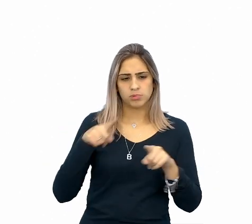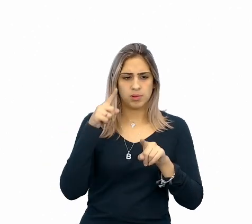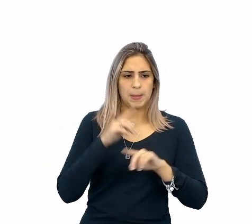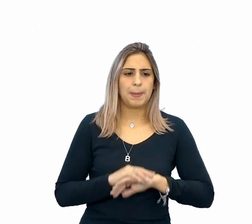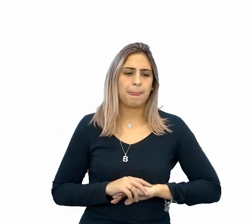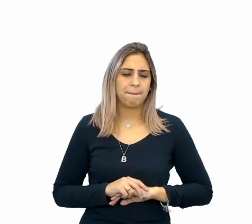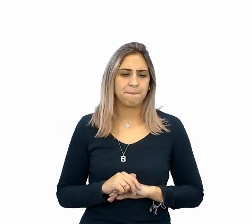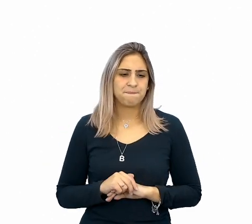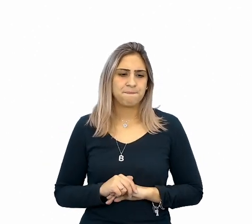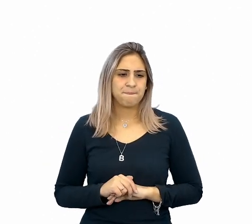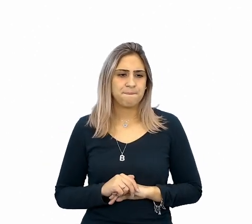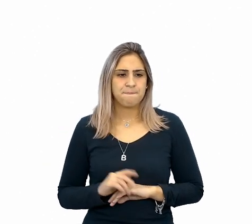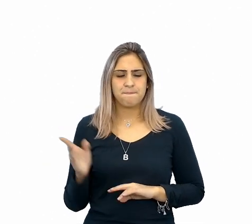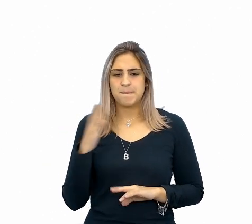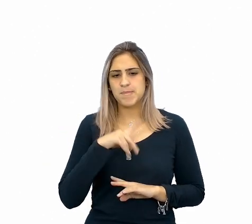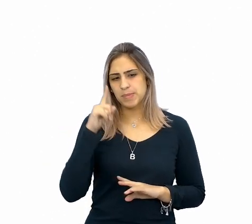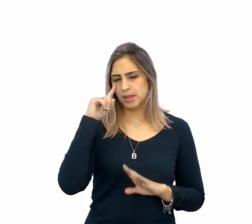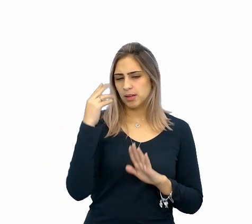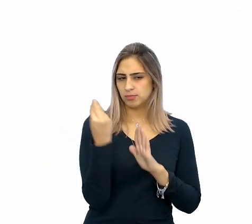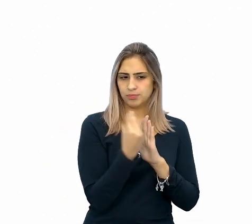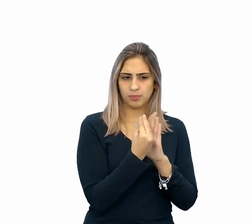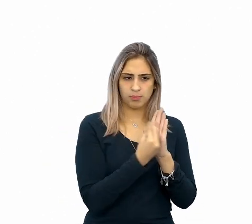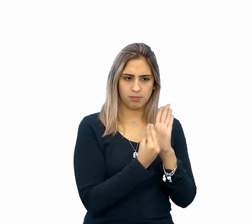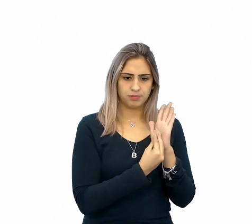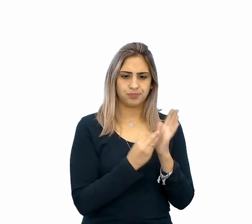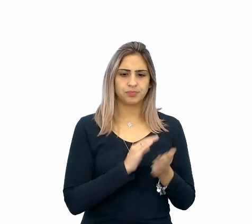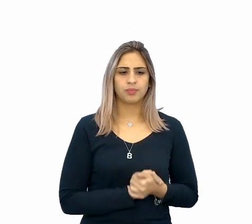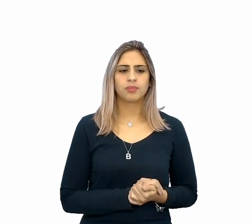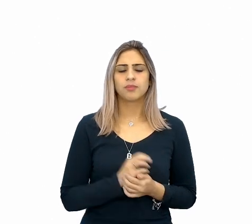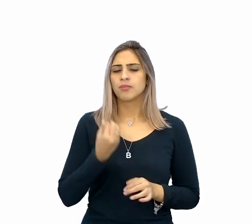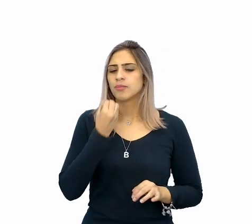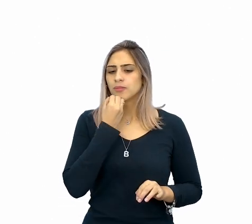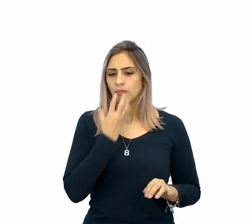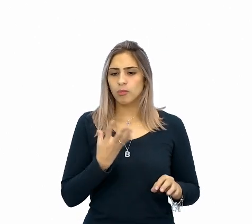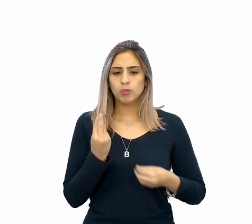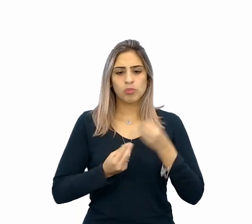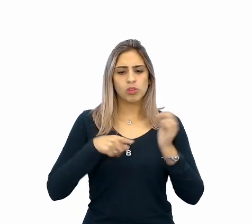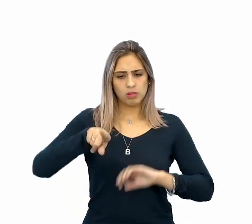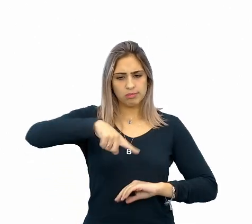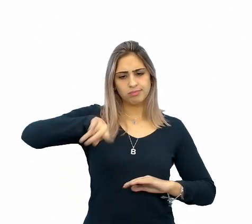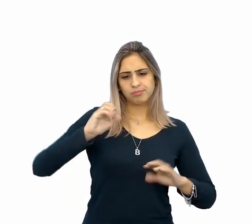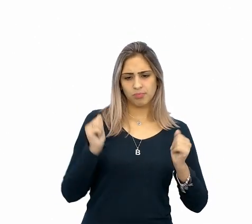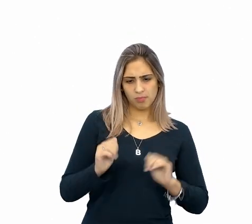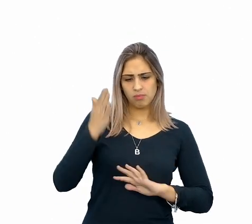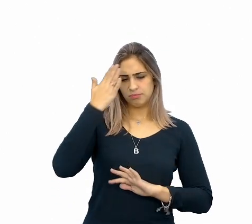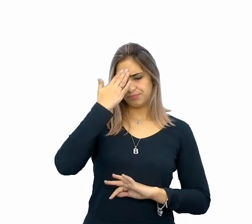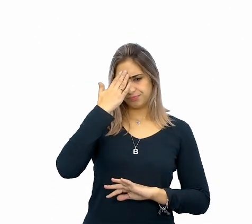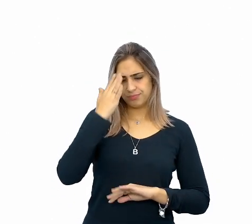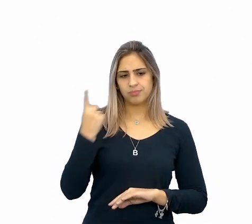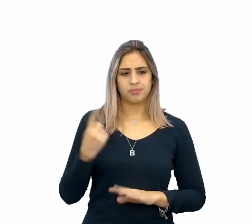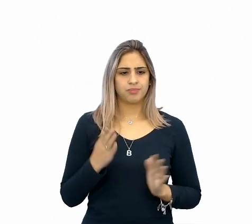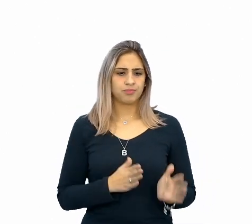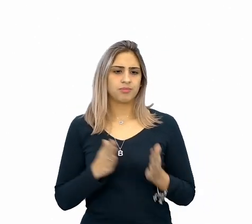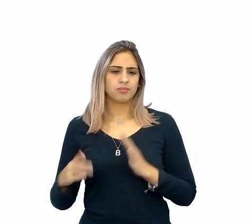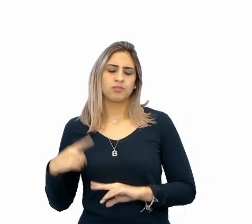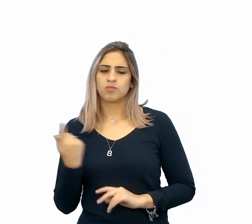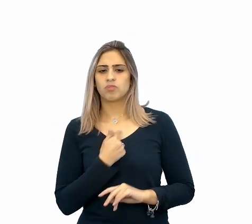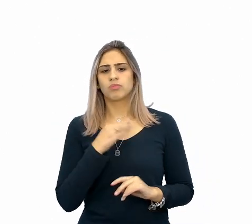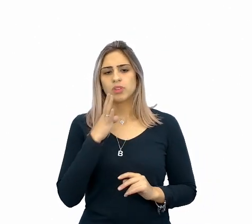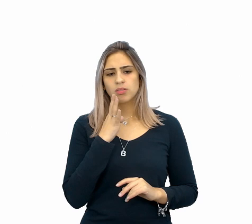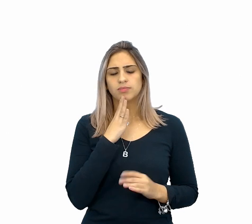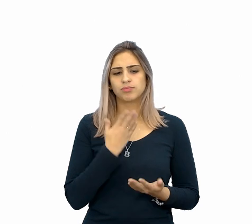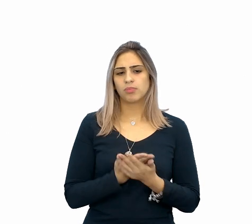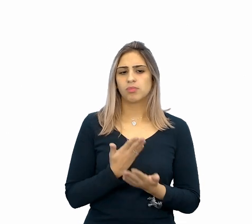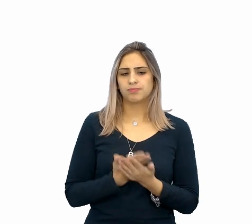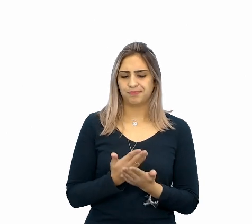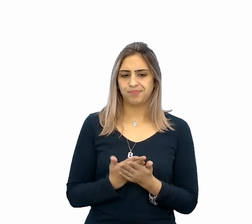para a nossa agenda. Bem, como vocês podem ver, no primeiro momento nós vamos conhecer as